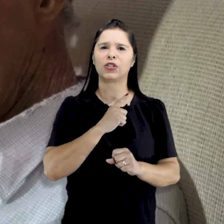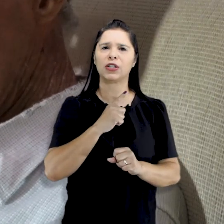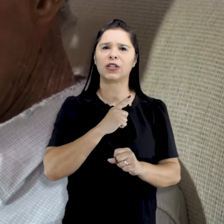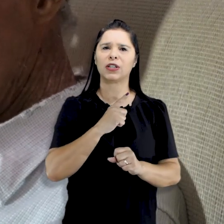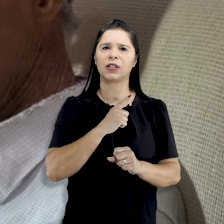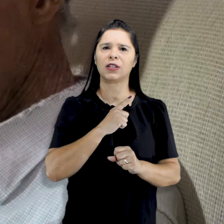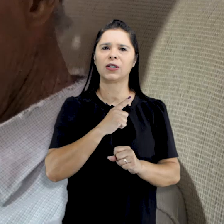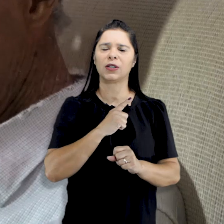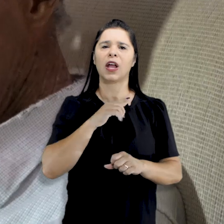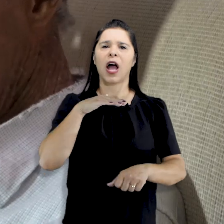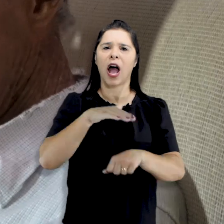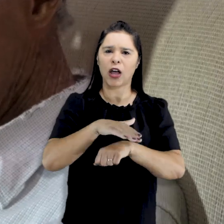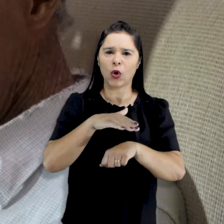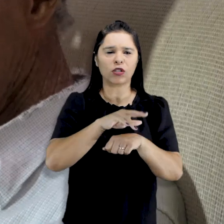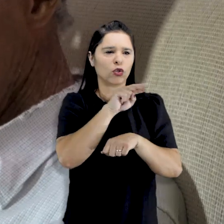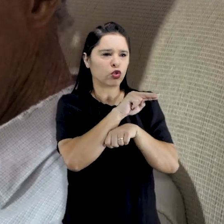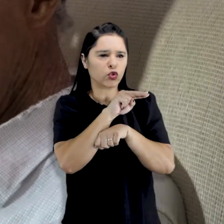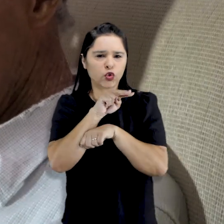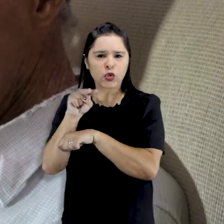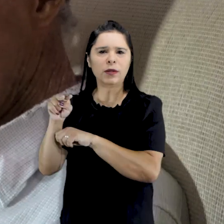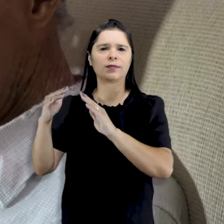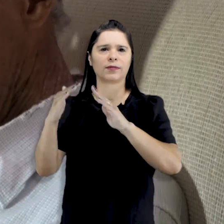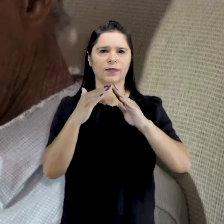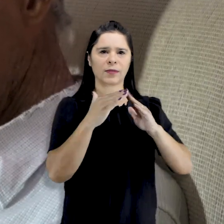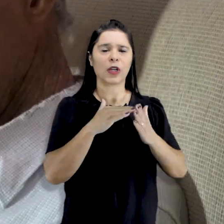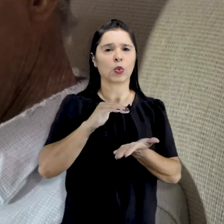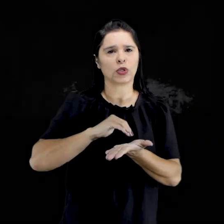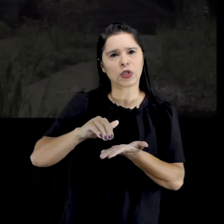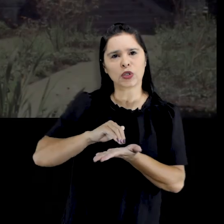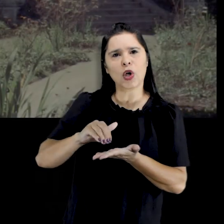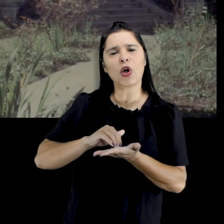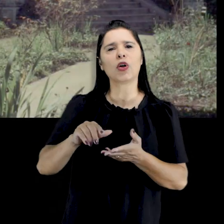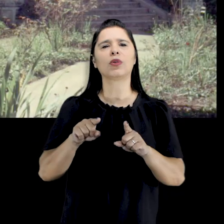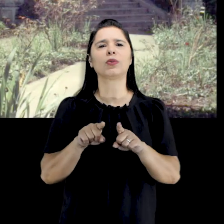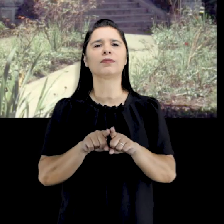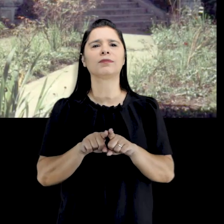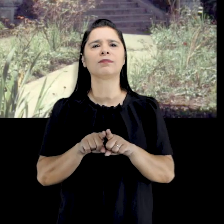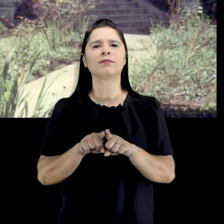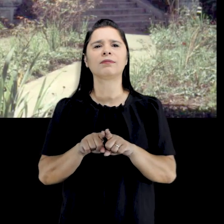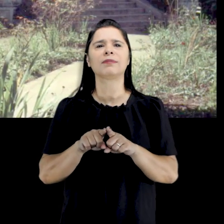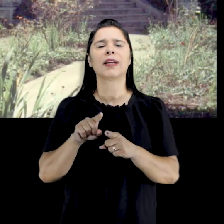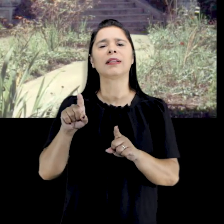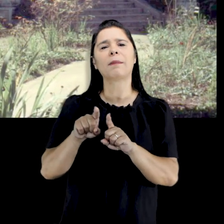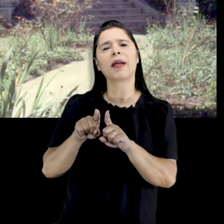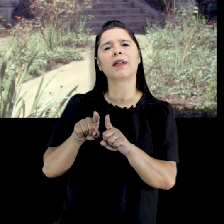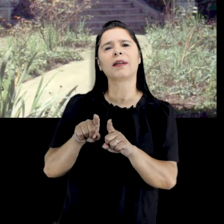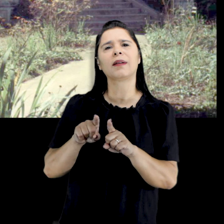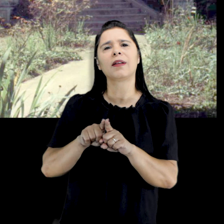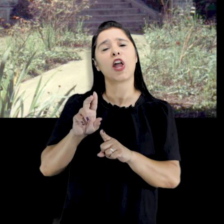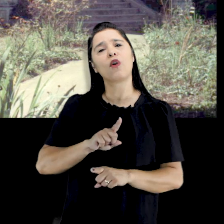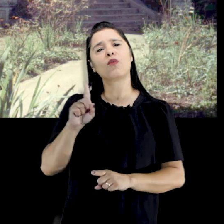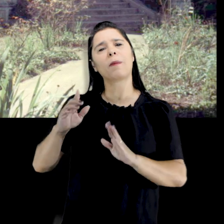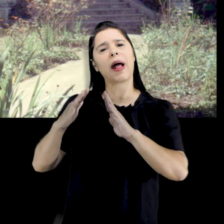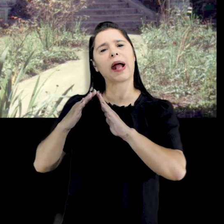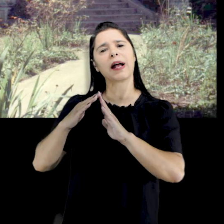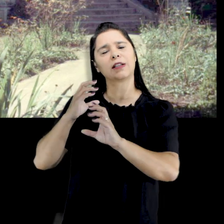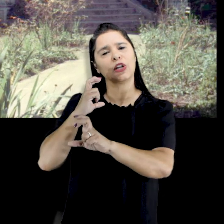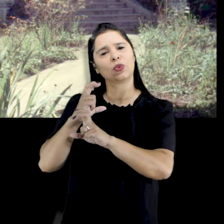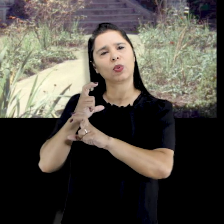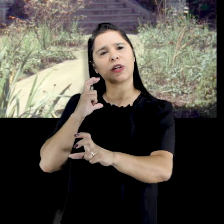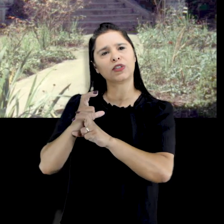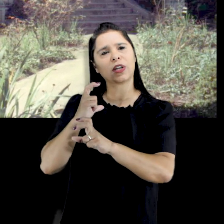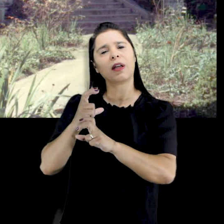na ronde de noite na residência, no escritório. E depois de lá, então, eu subi para a casa do engenheiro.